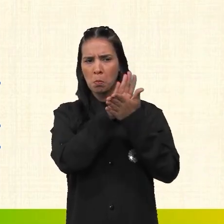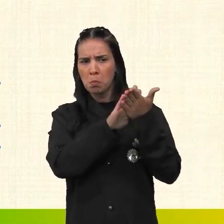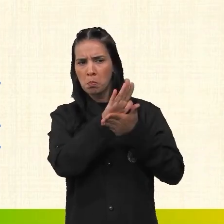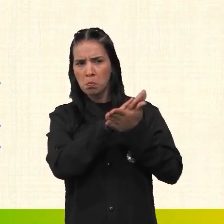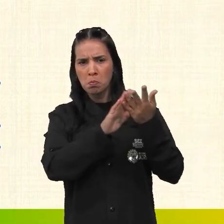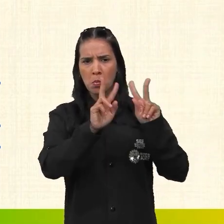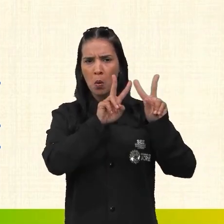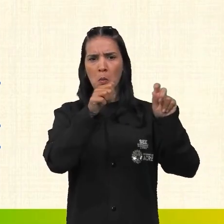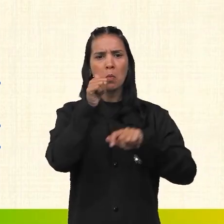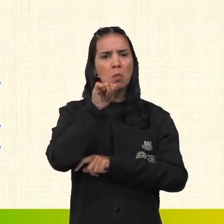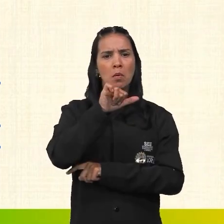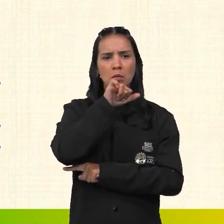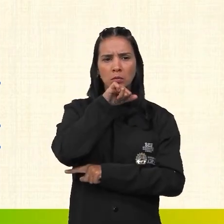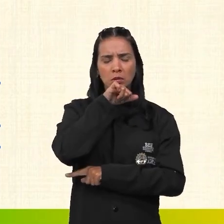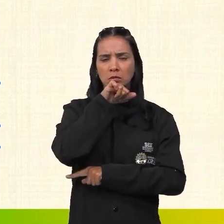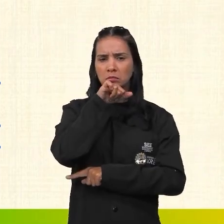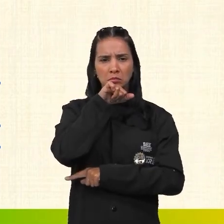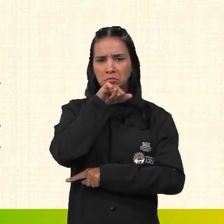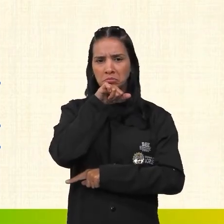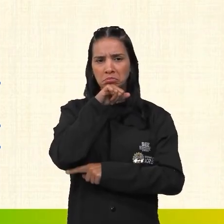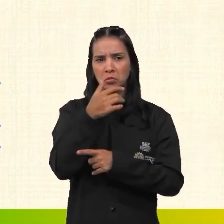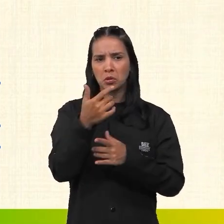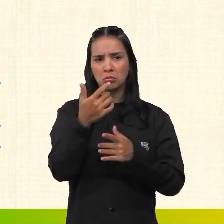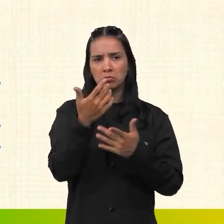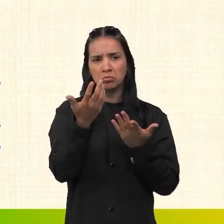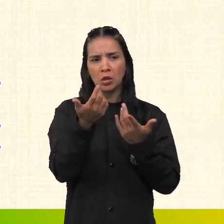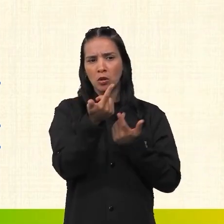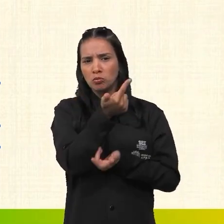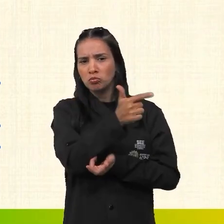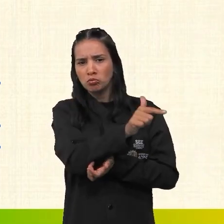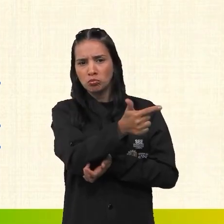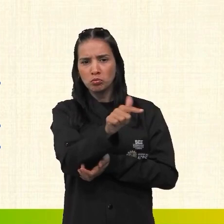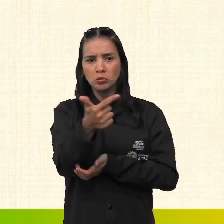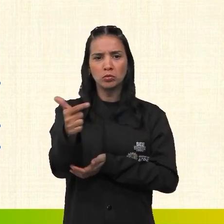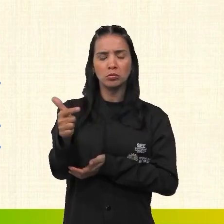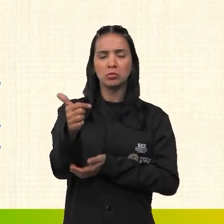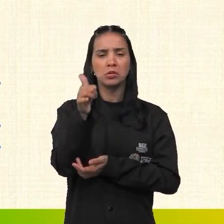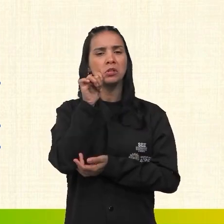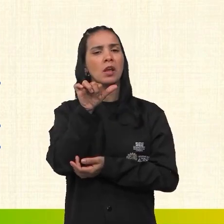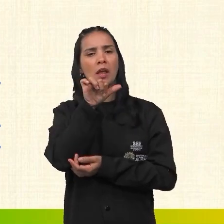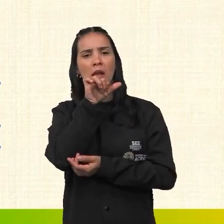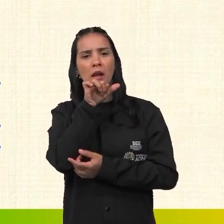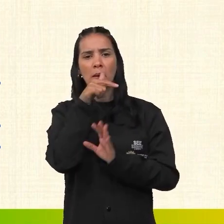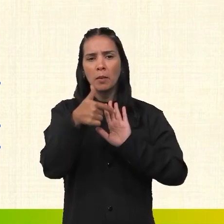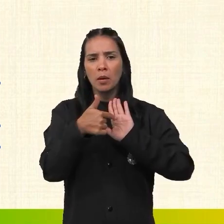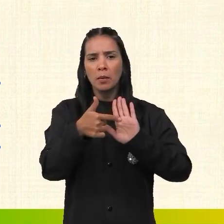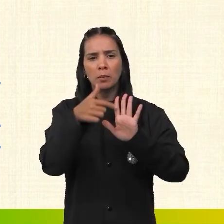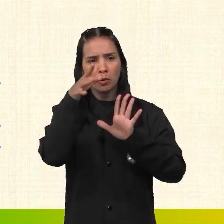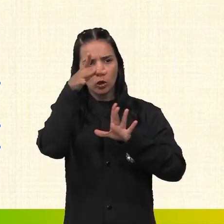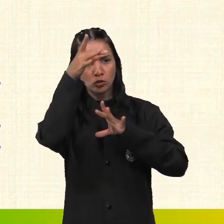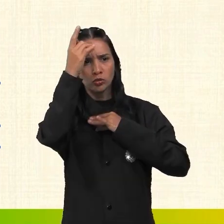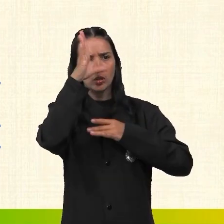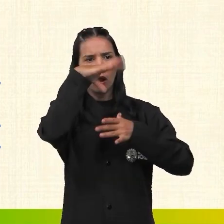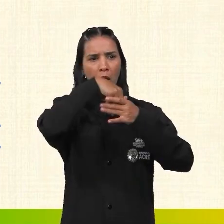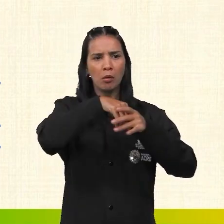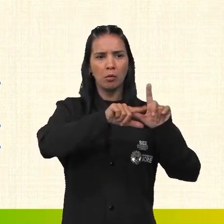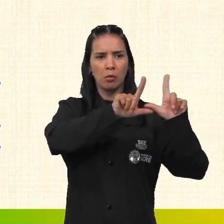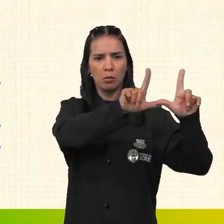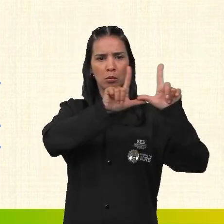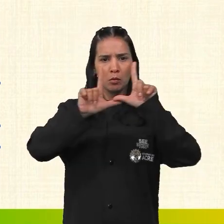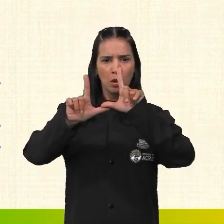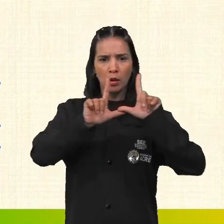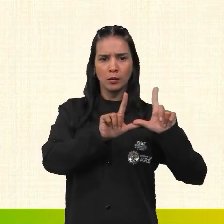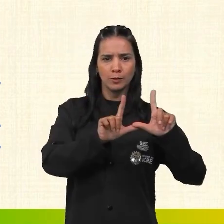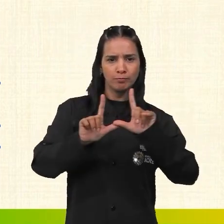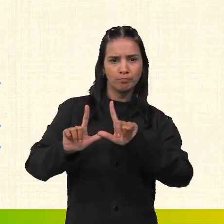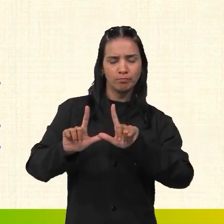em quem são os personagens envolvidos na história. Nesse caso, não temos a mãe do Calvin presente, tudo bem? Na